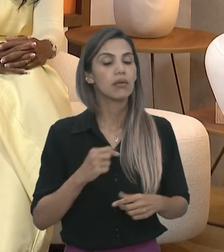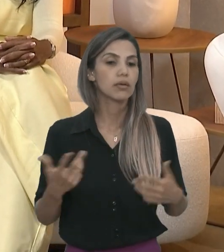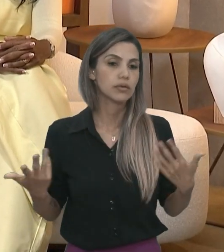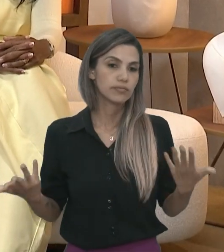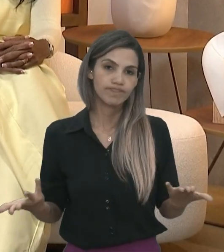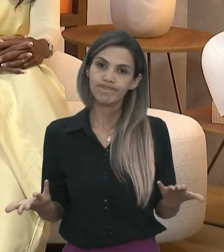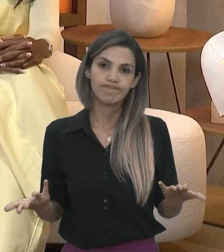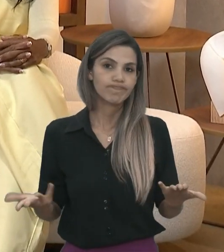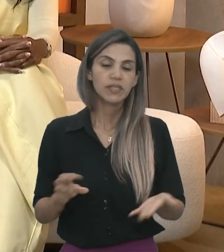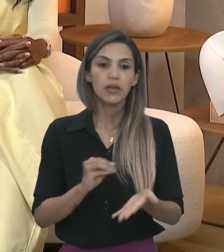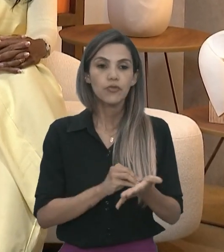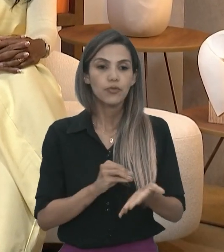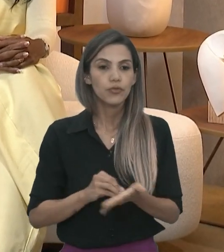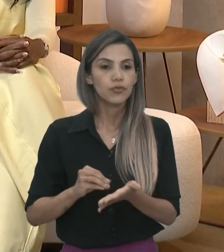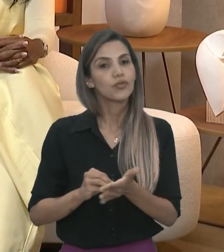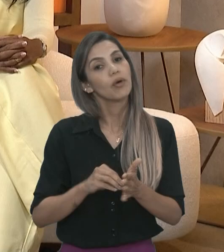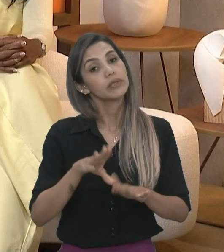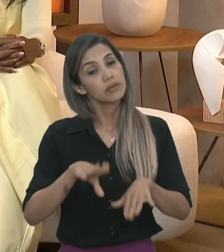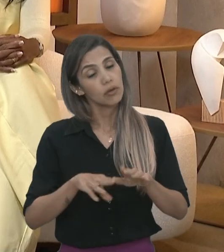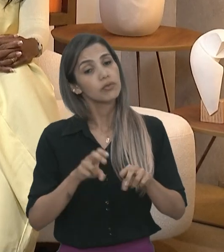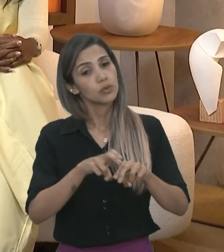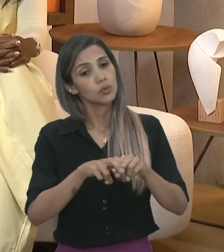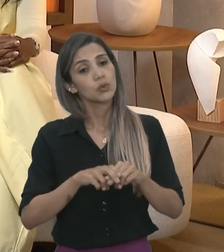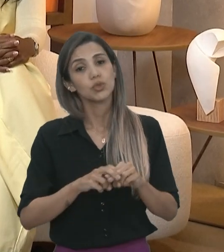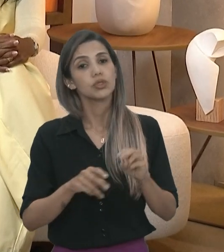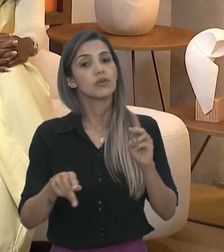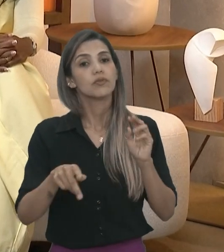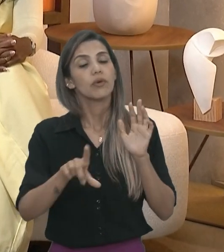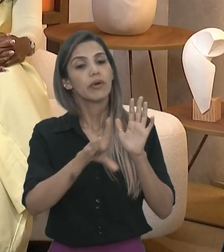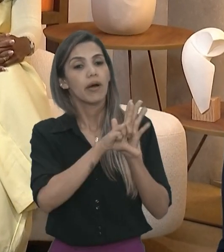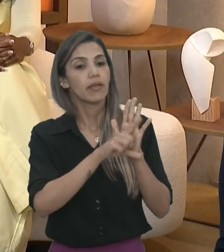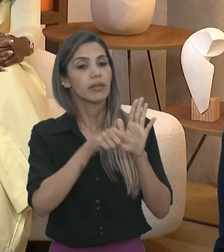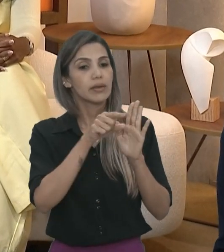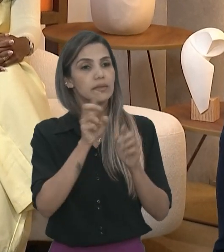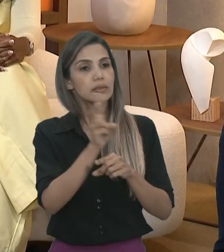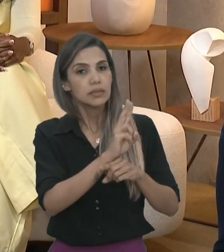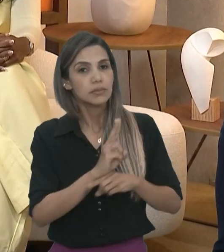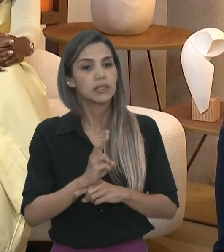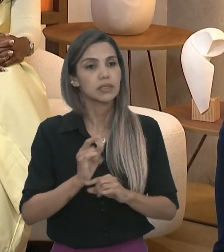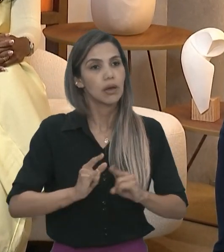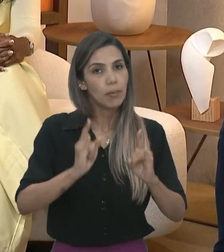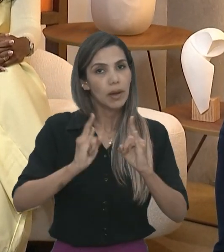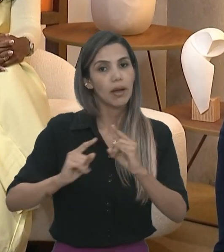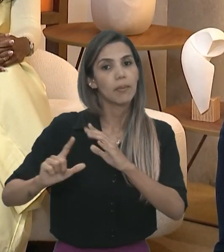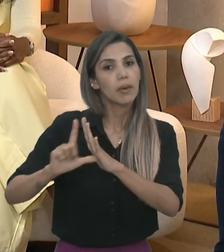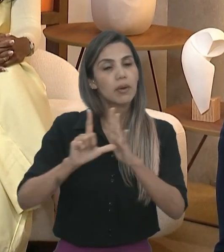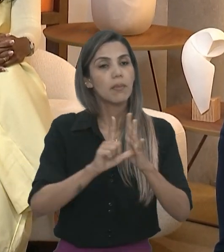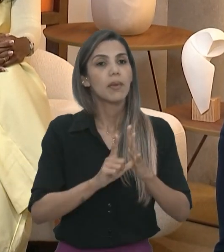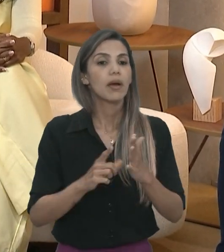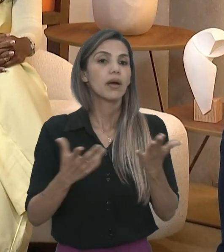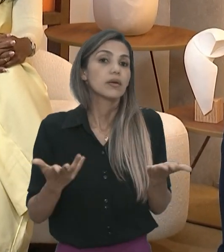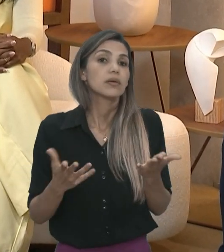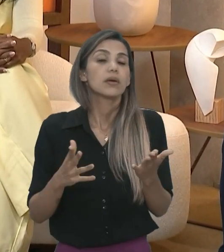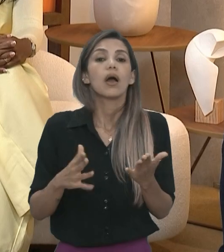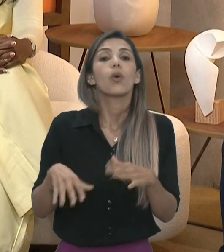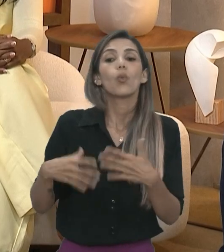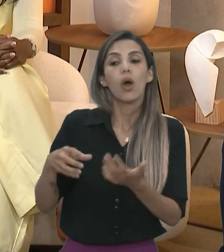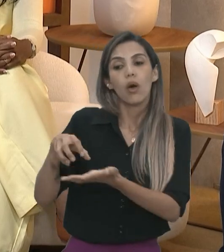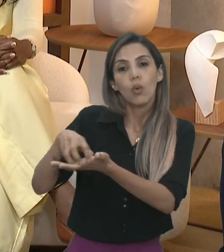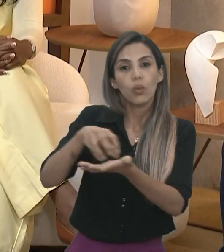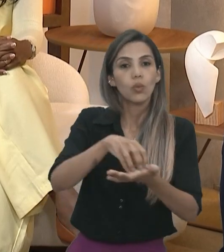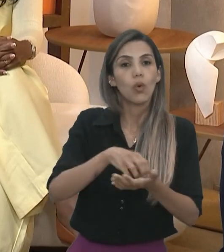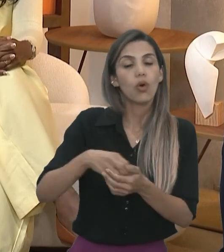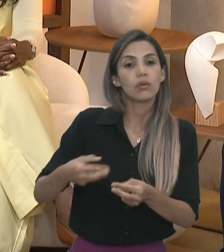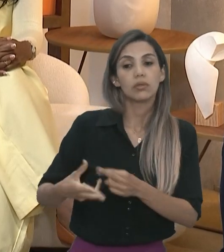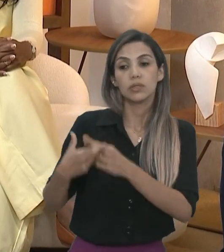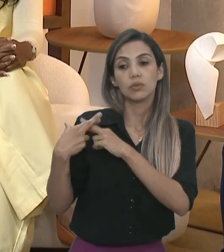não conseguiram aqui a lei da inspeção predial, né? Vai ser município, estado, vai ser o CREA? Qual que é o órgão que vai